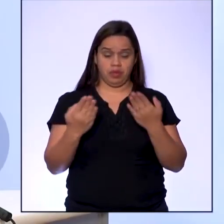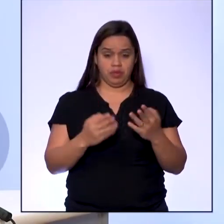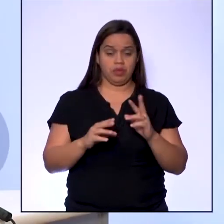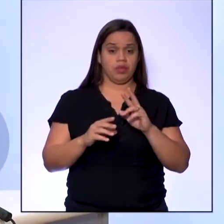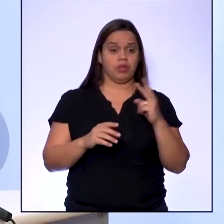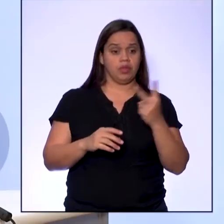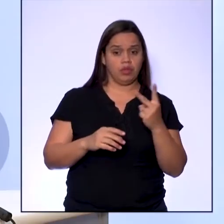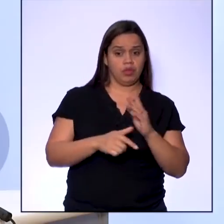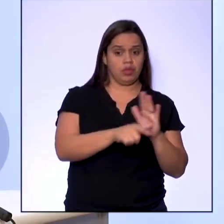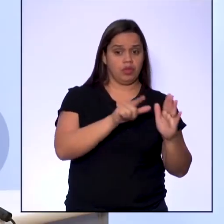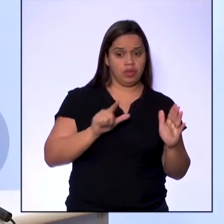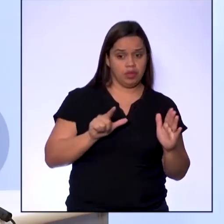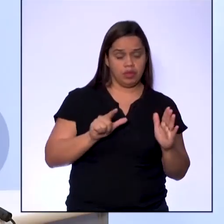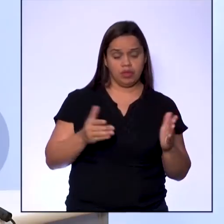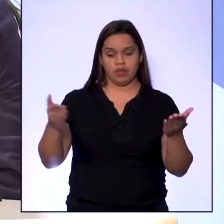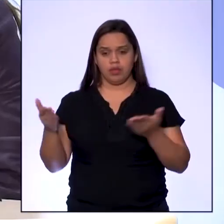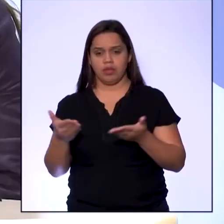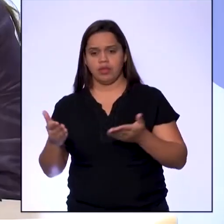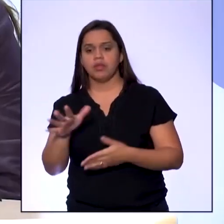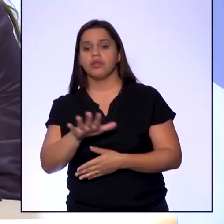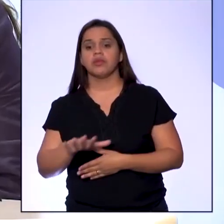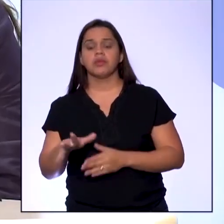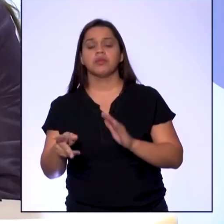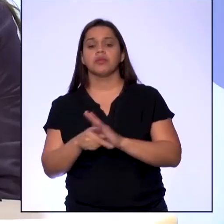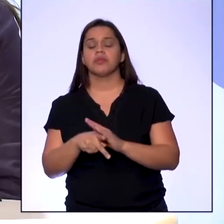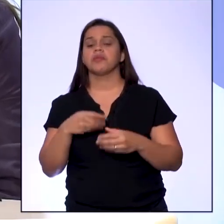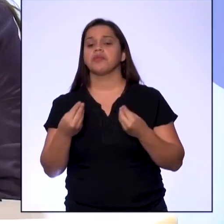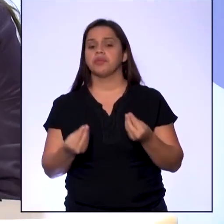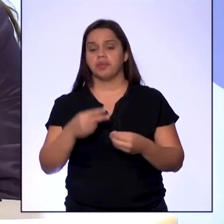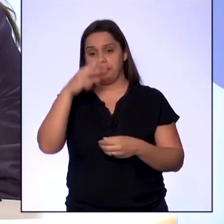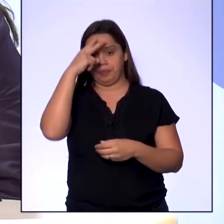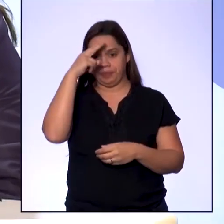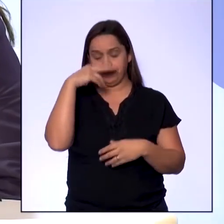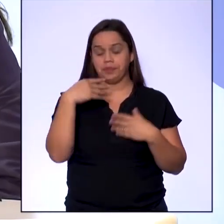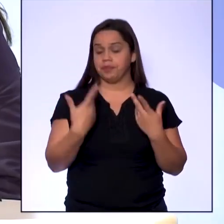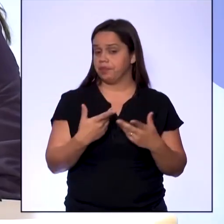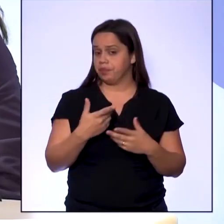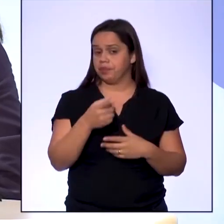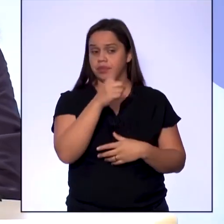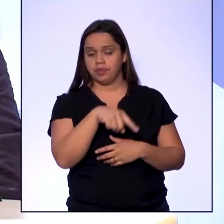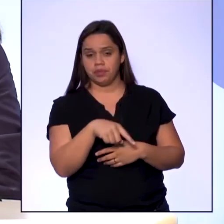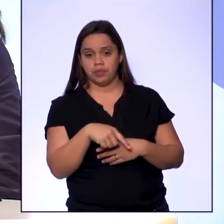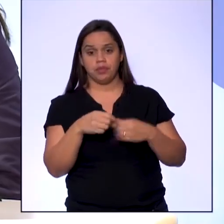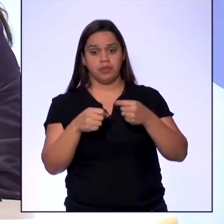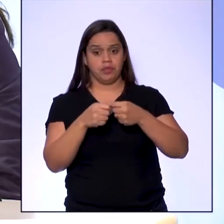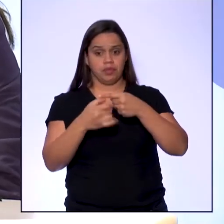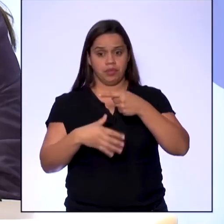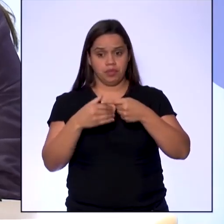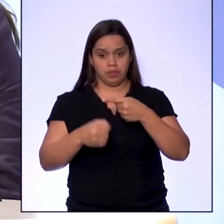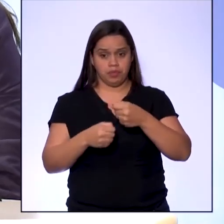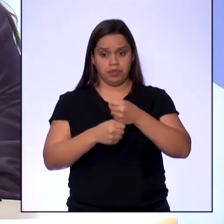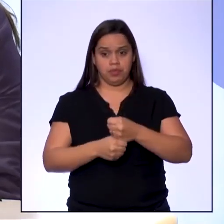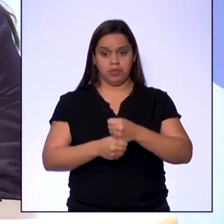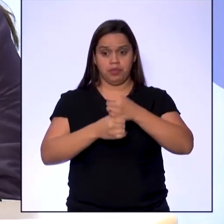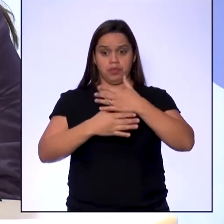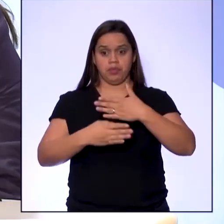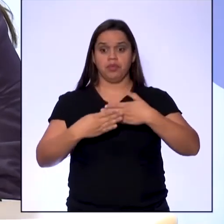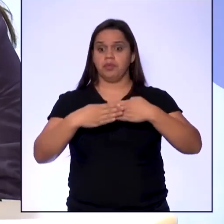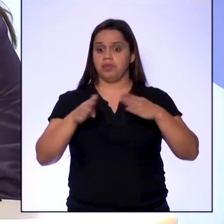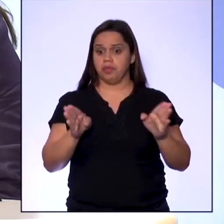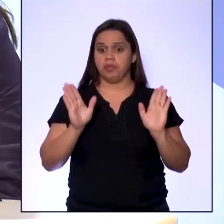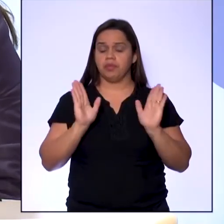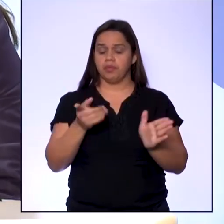colocar imagem 1, imagem 2, imagem 3, imagem 4, e qual é o país atual desses povos aí que pertence a